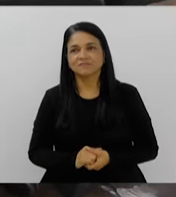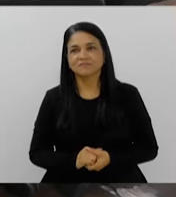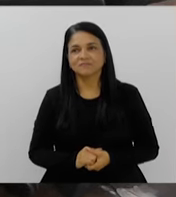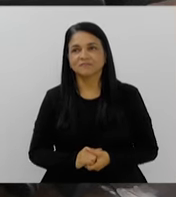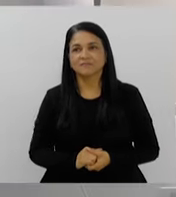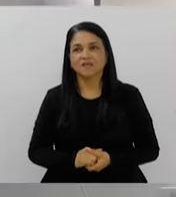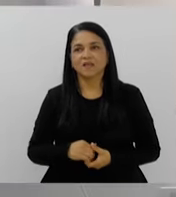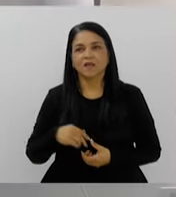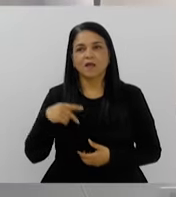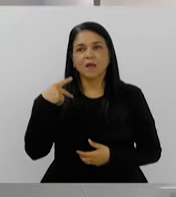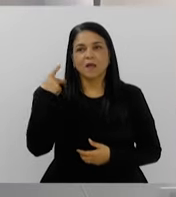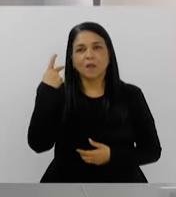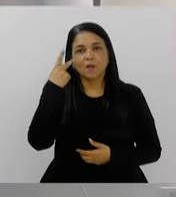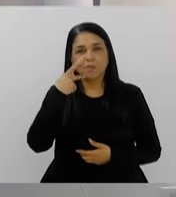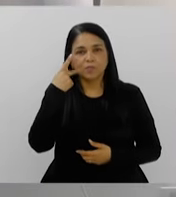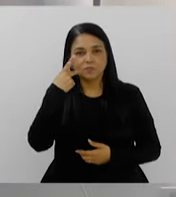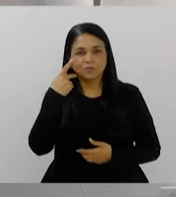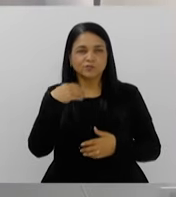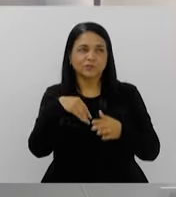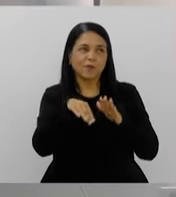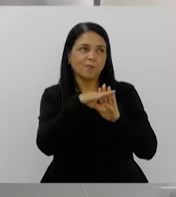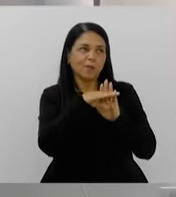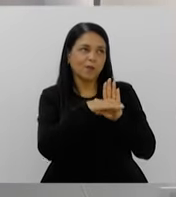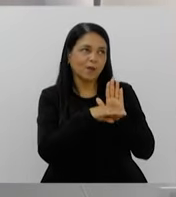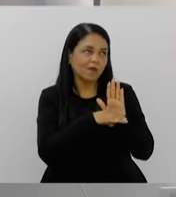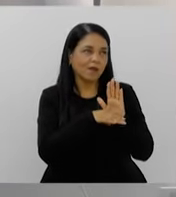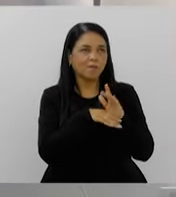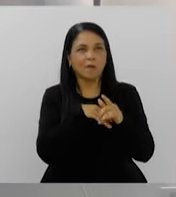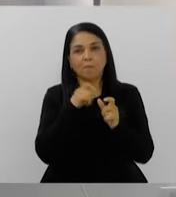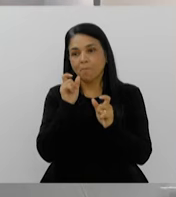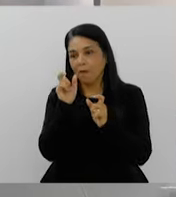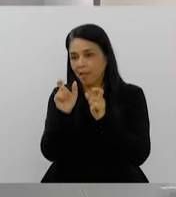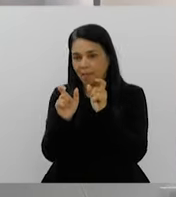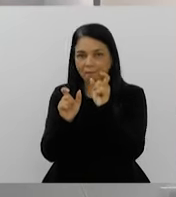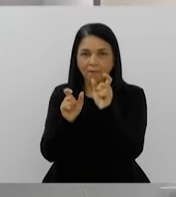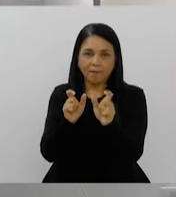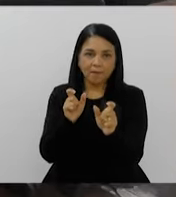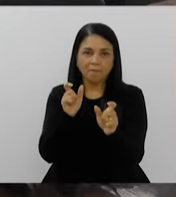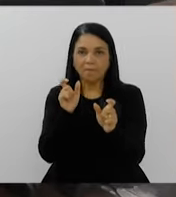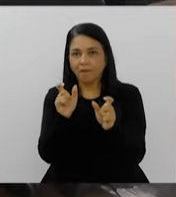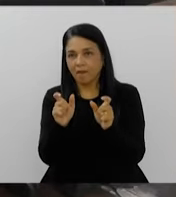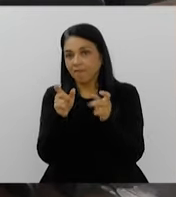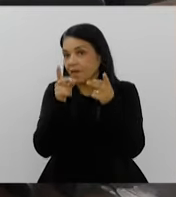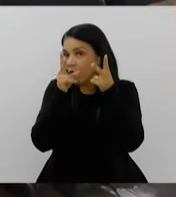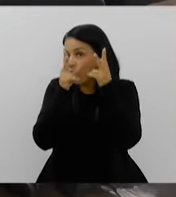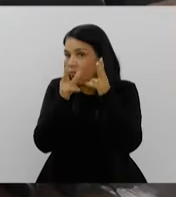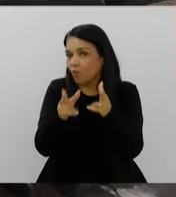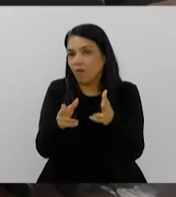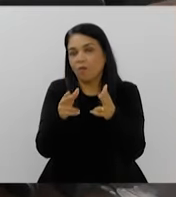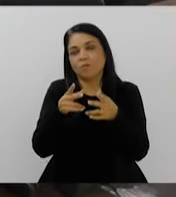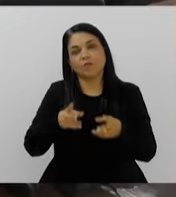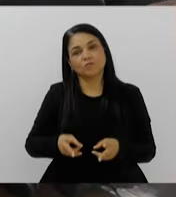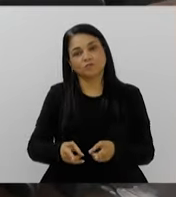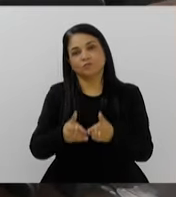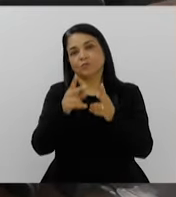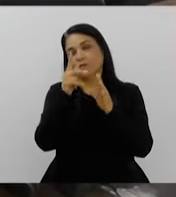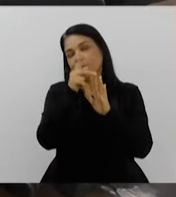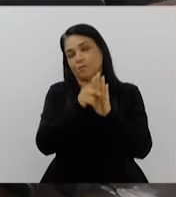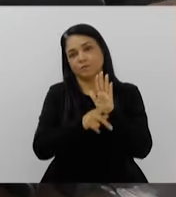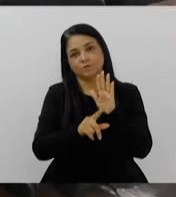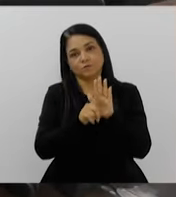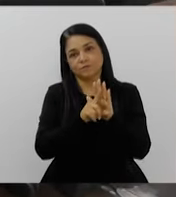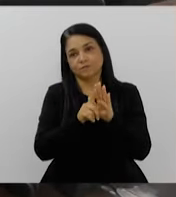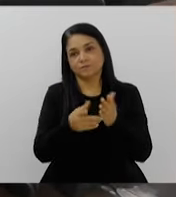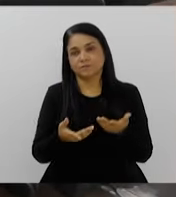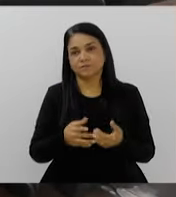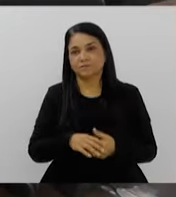É política, programa, é a mesma coisa. A sofisticação que a gente arranja para dar continuidade aos nossos próprios projetos. Mas vamos em